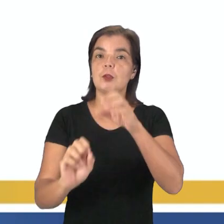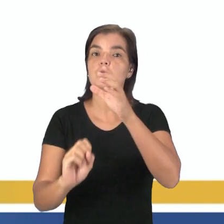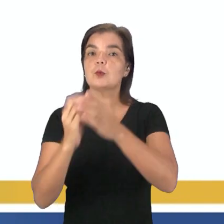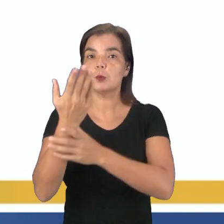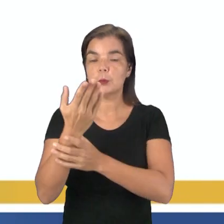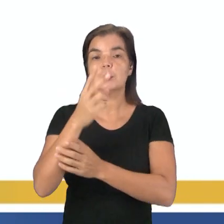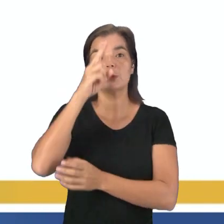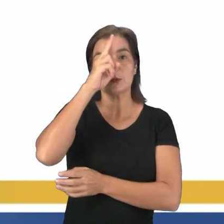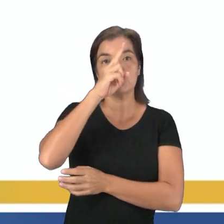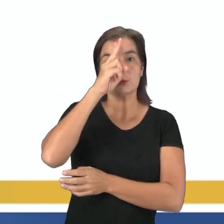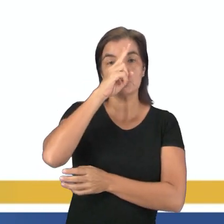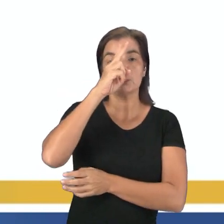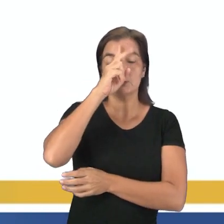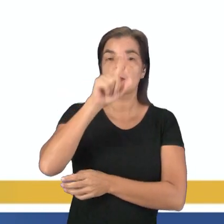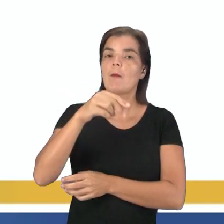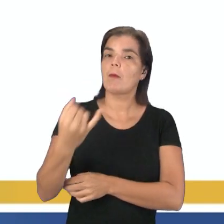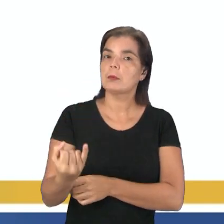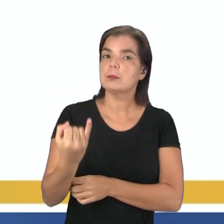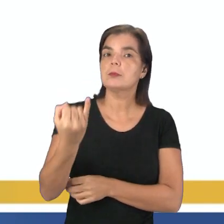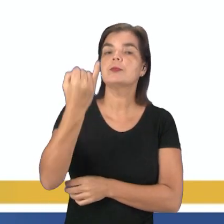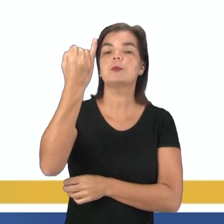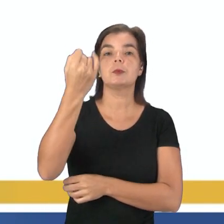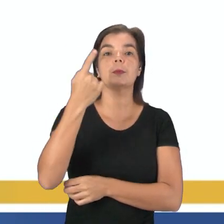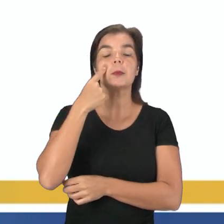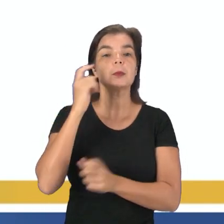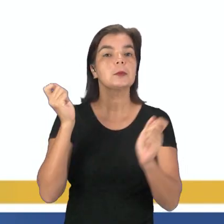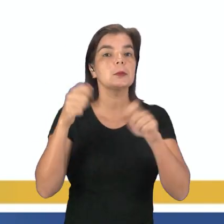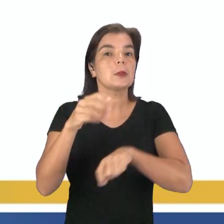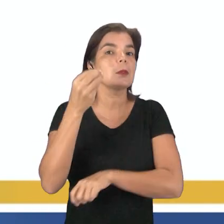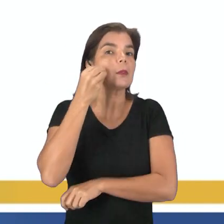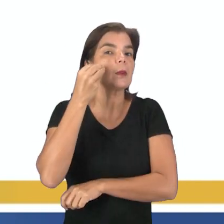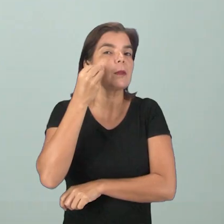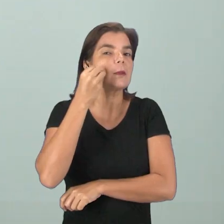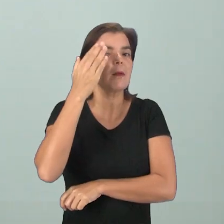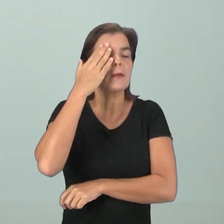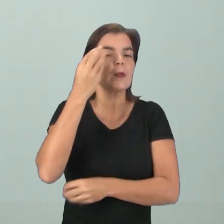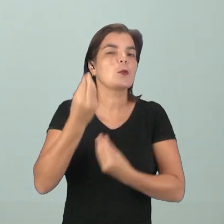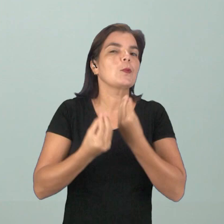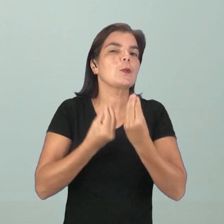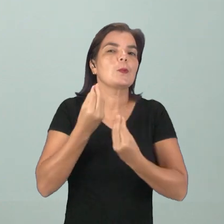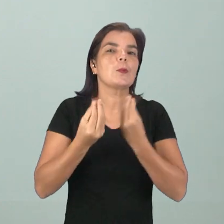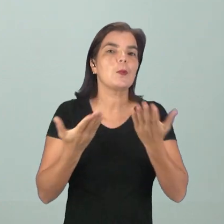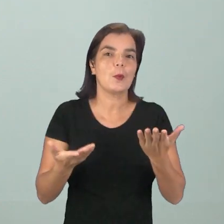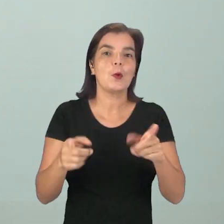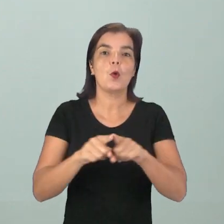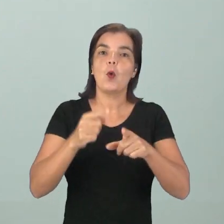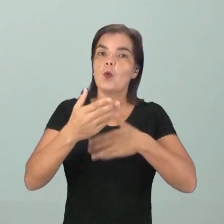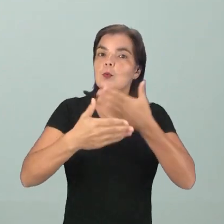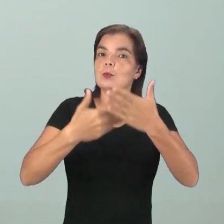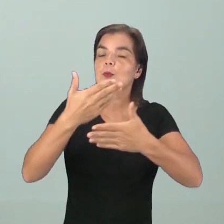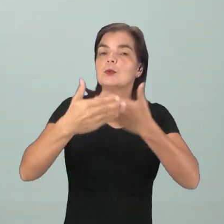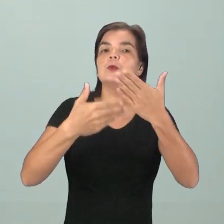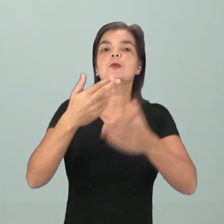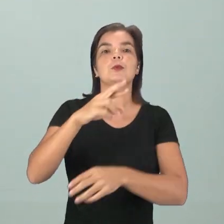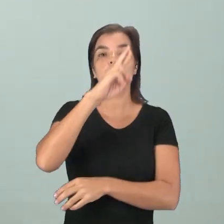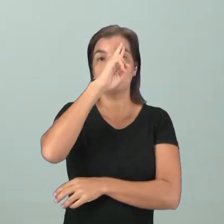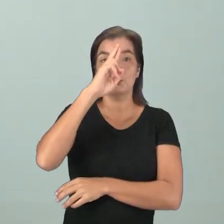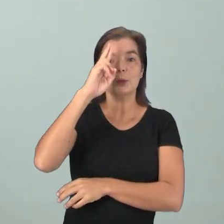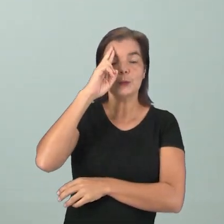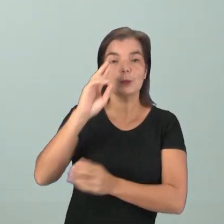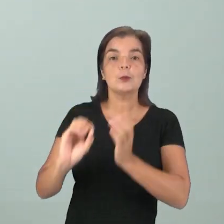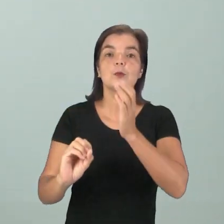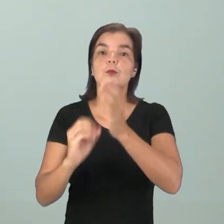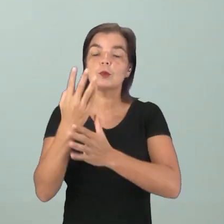históricas foram e são ainda muito importantes para a gente poder tentar entender o nosso processo histórico de